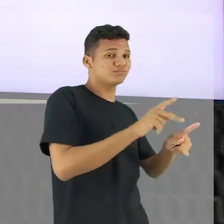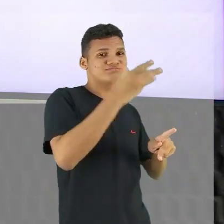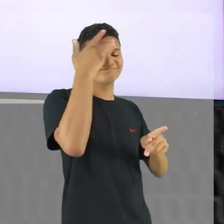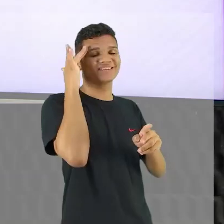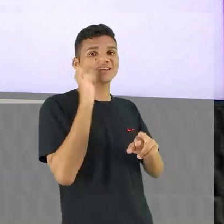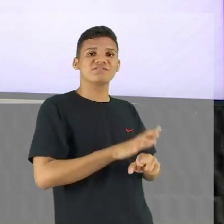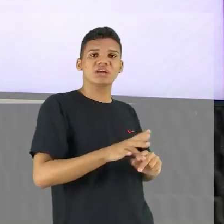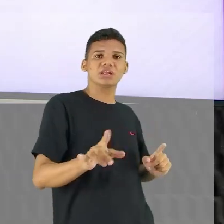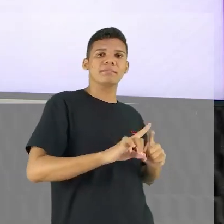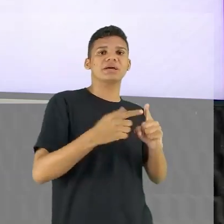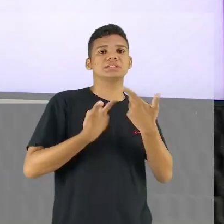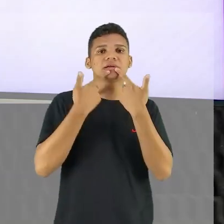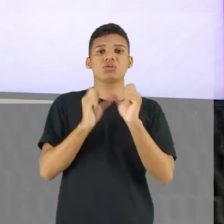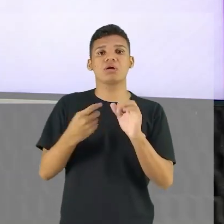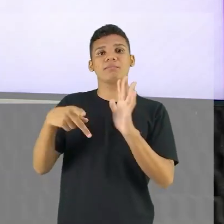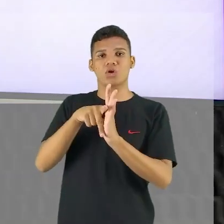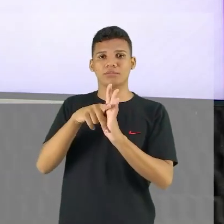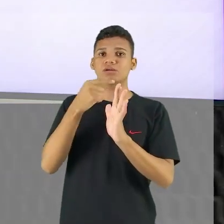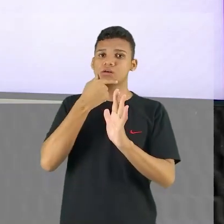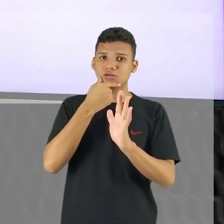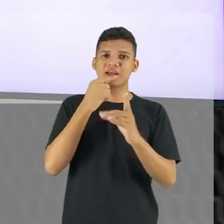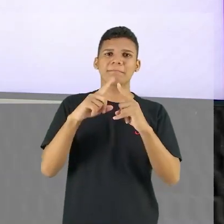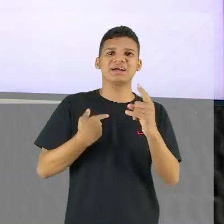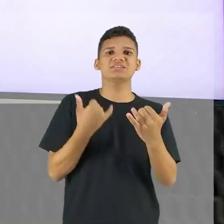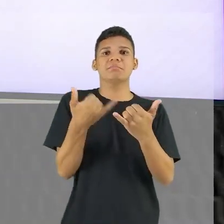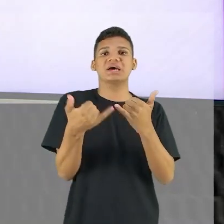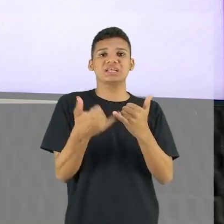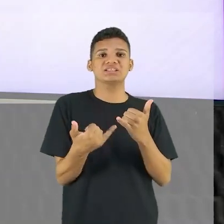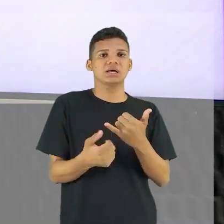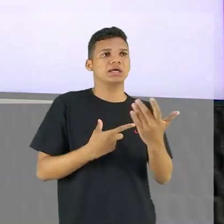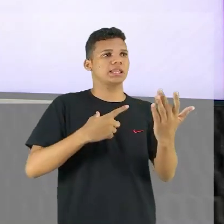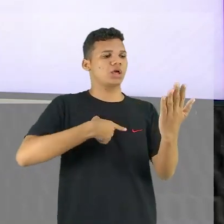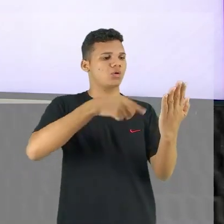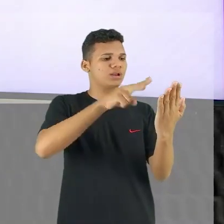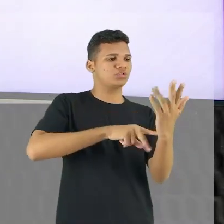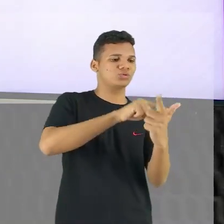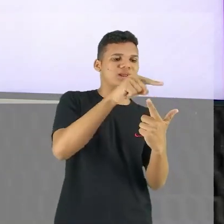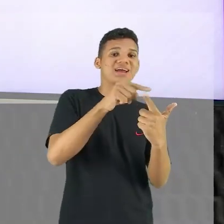têm, no caso da língua estrangeira, um padrão semelhante: